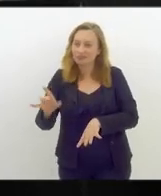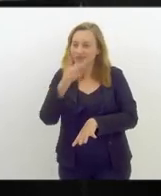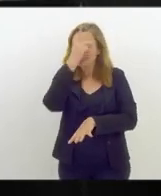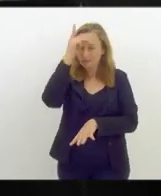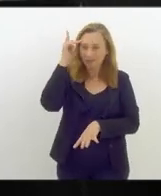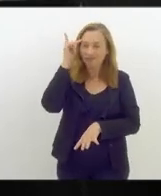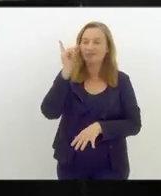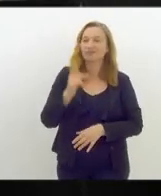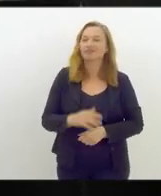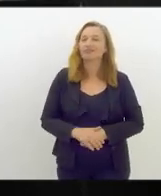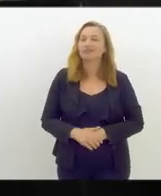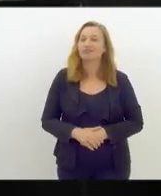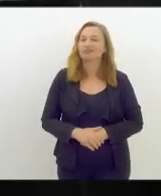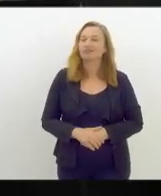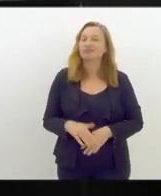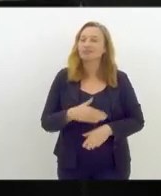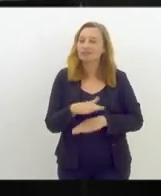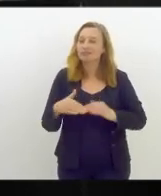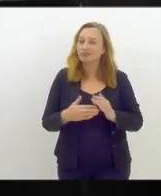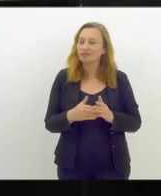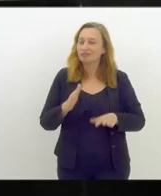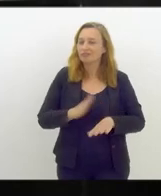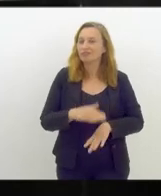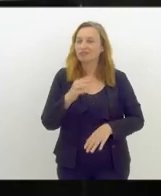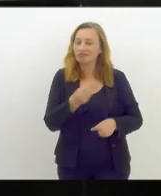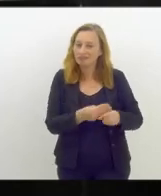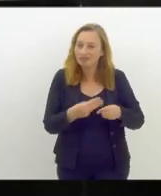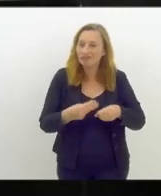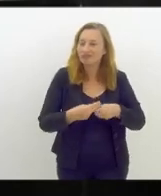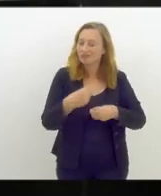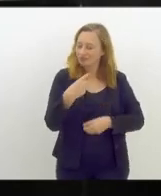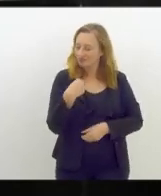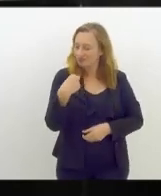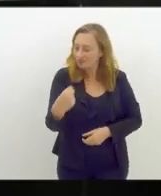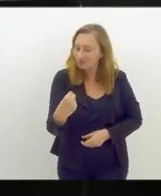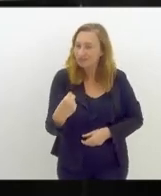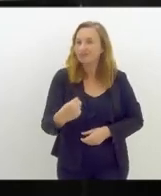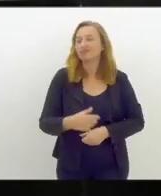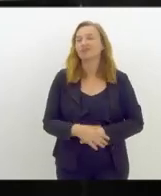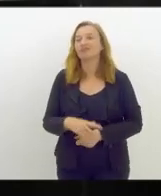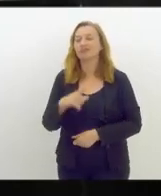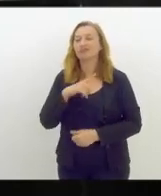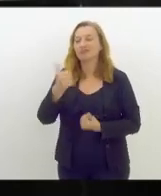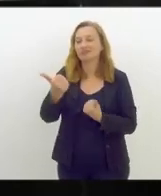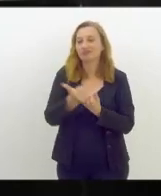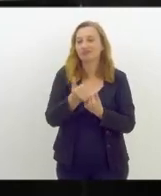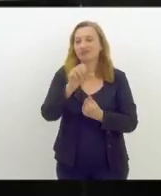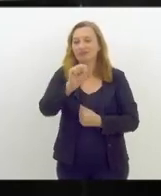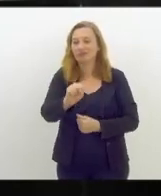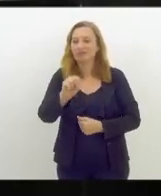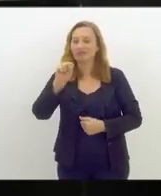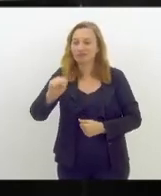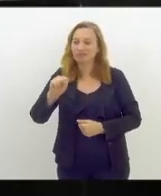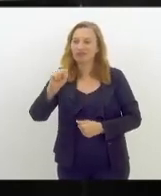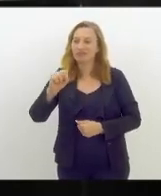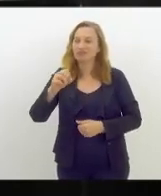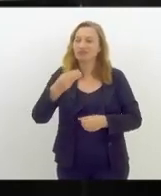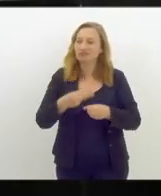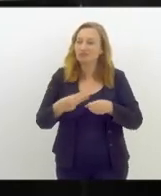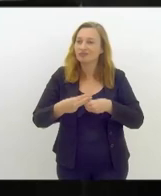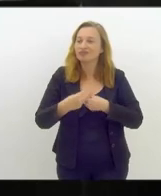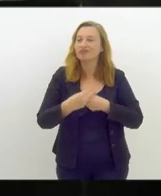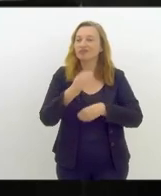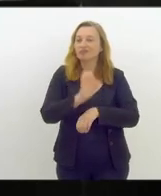e eleitora de todos os demais municípios, porque tive o apoio de 88 municípios